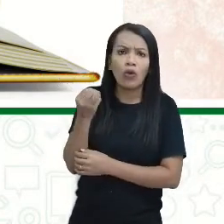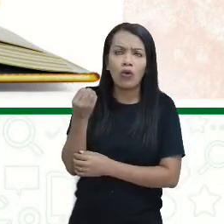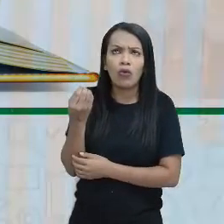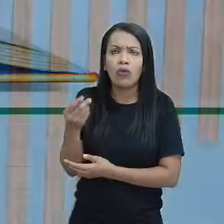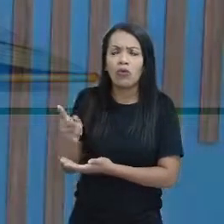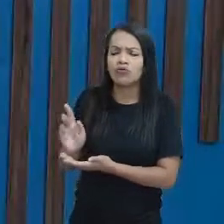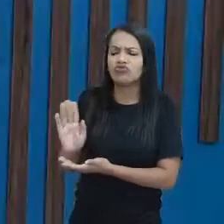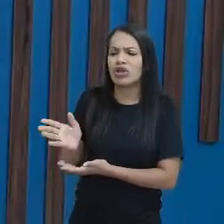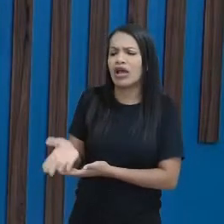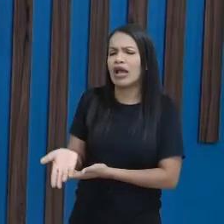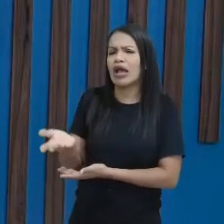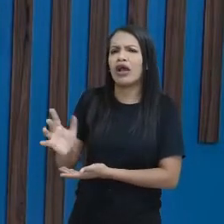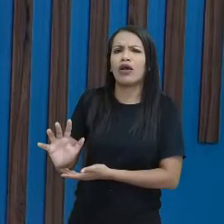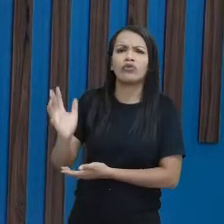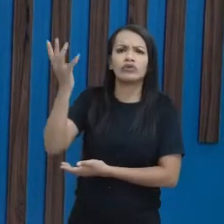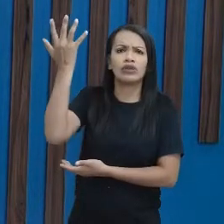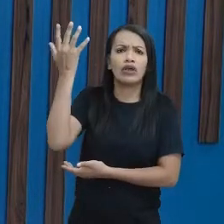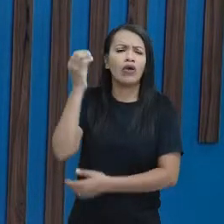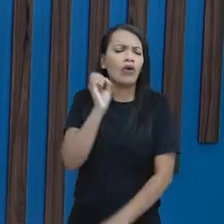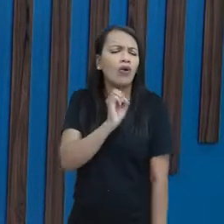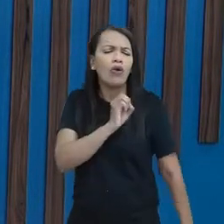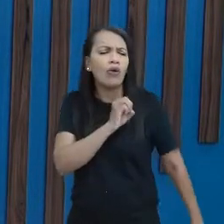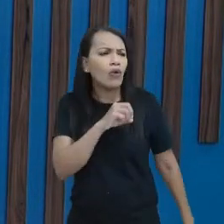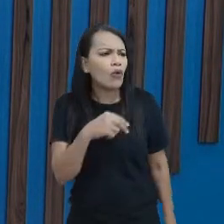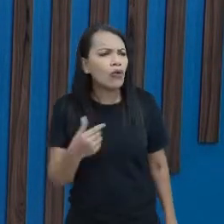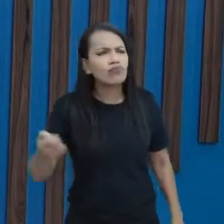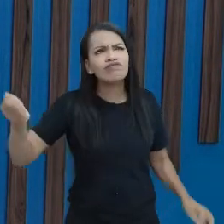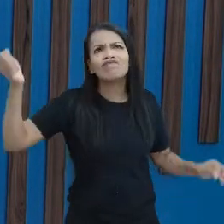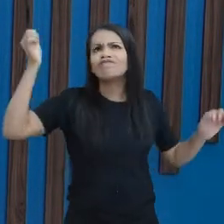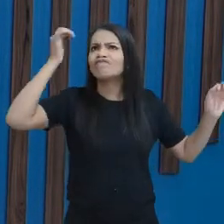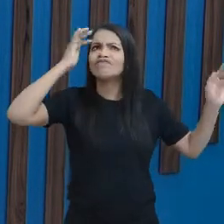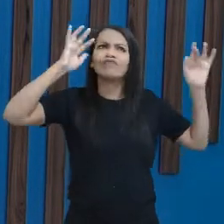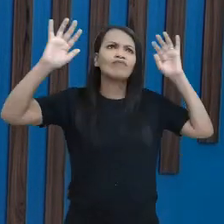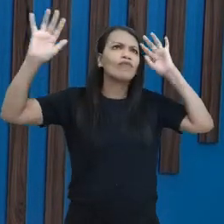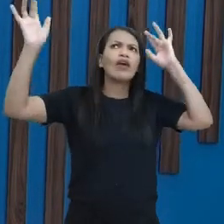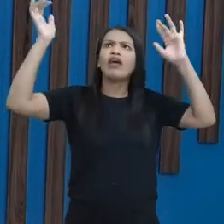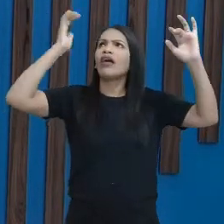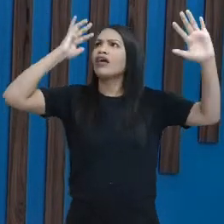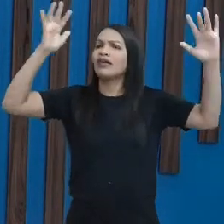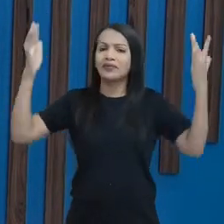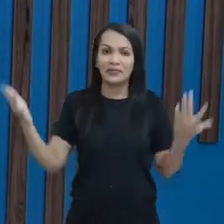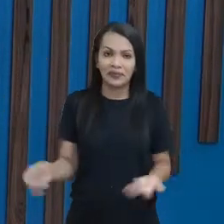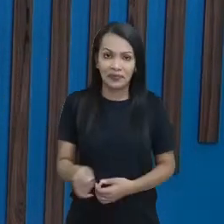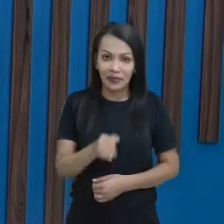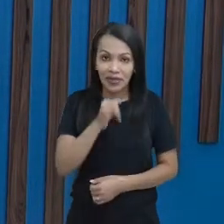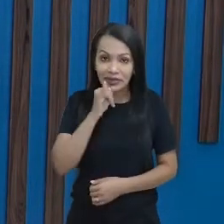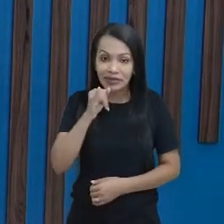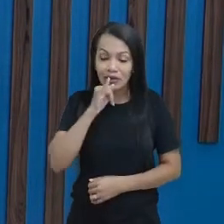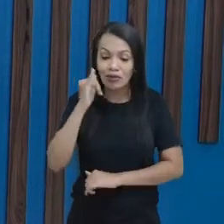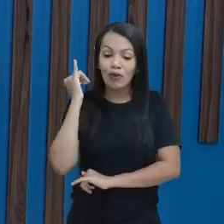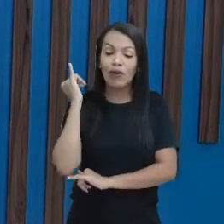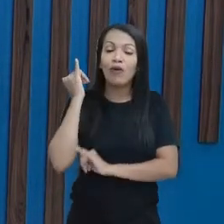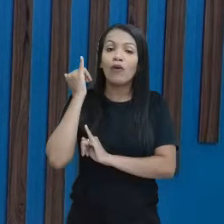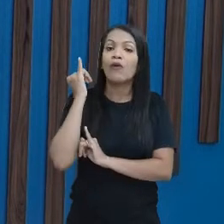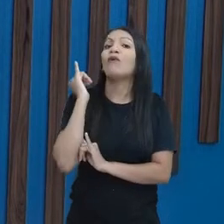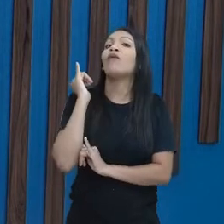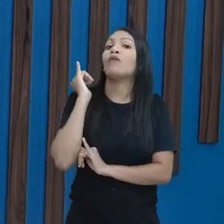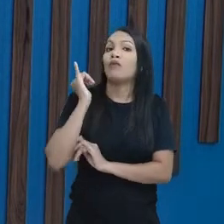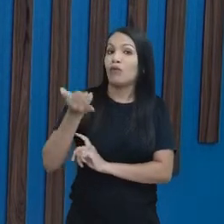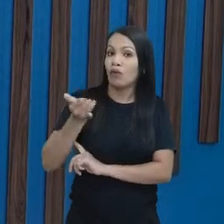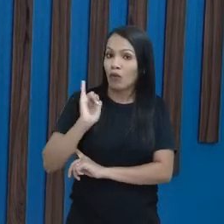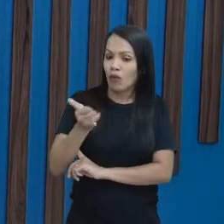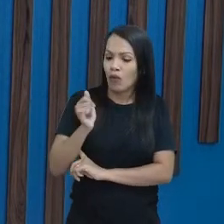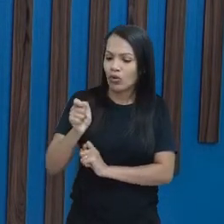ser só um mundo da imaginação, como, por exemplo, o conto de fadas. São textos narrativos